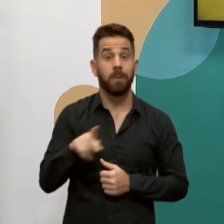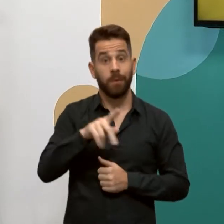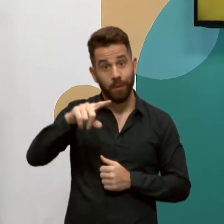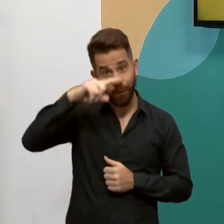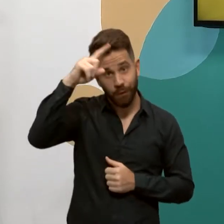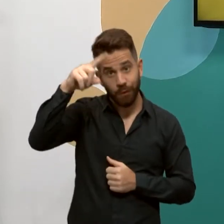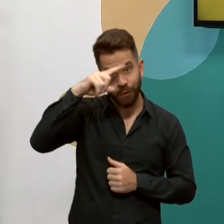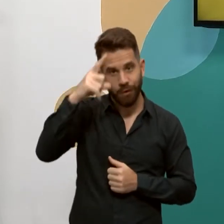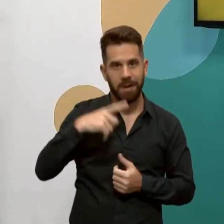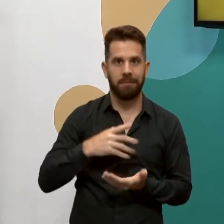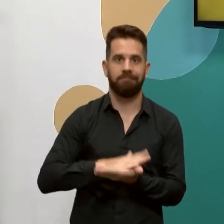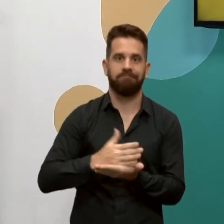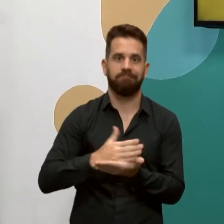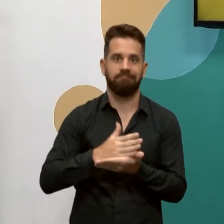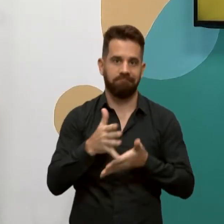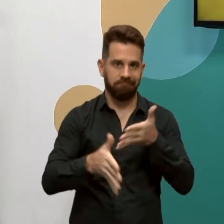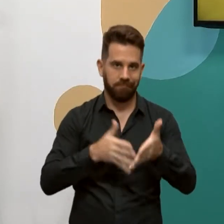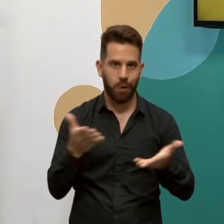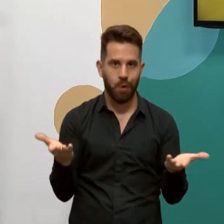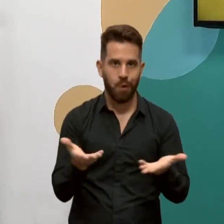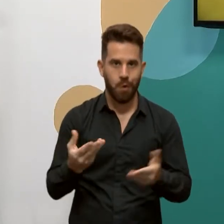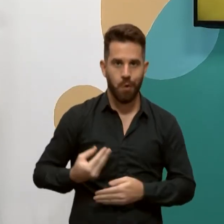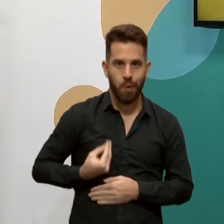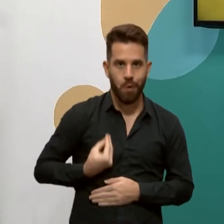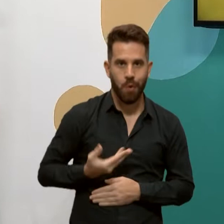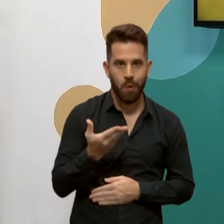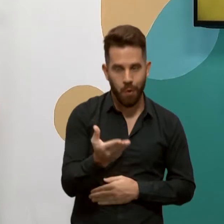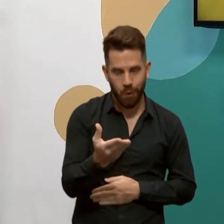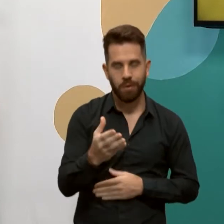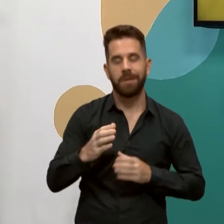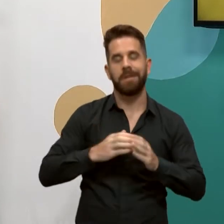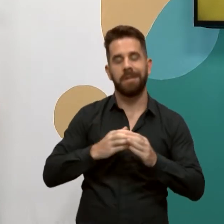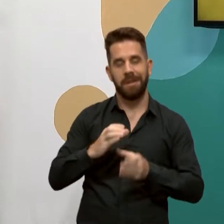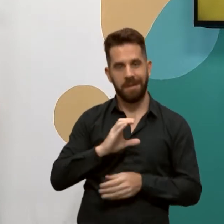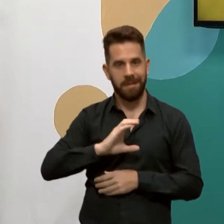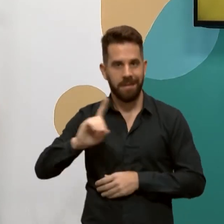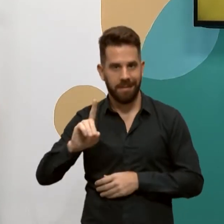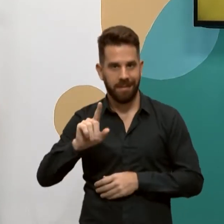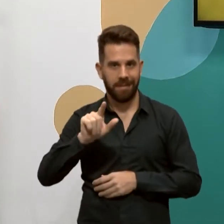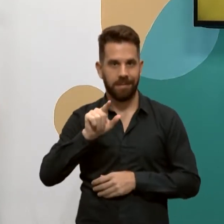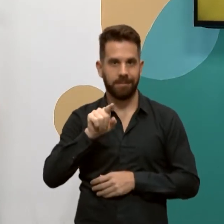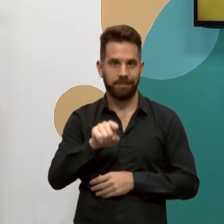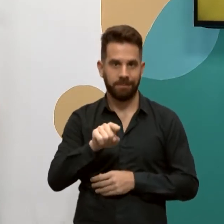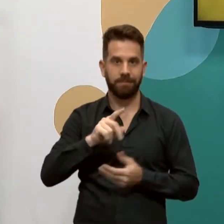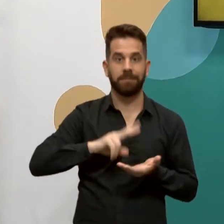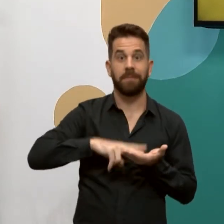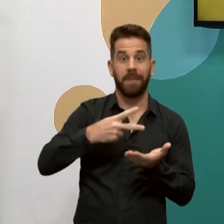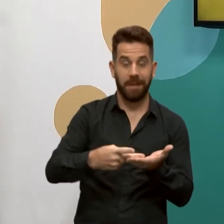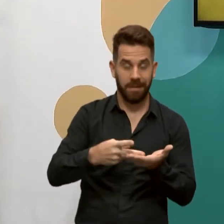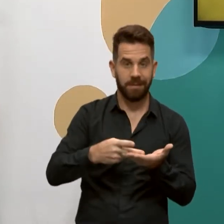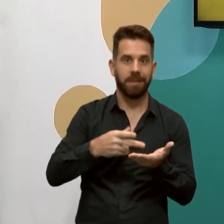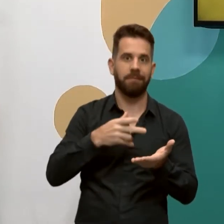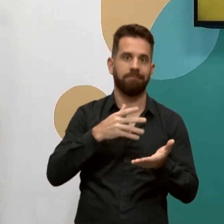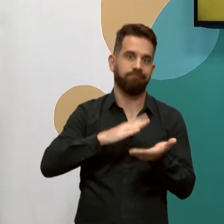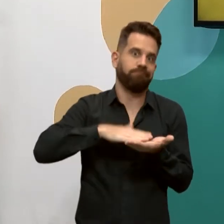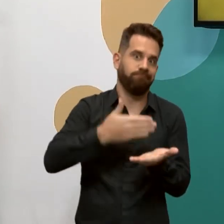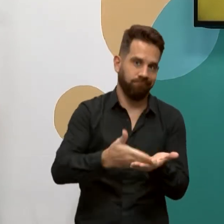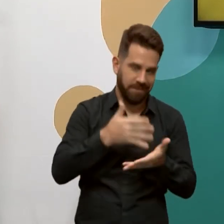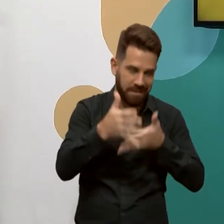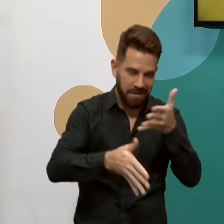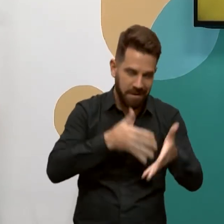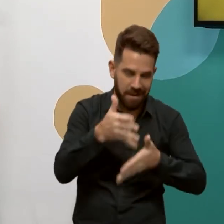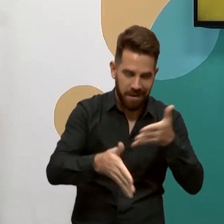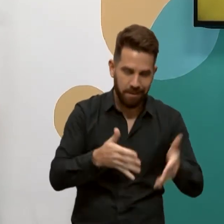está fazendo a nossa autodescrição. A nossa tradução para Libras, perdão. Agora eu vou fazer